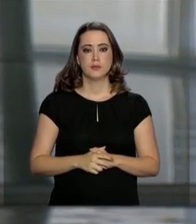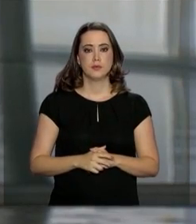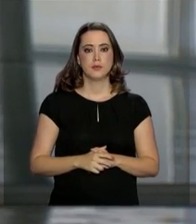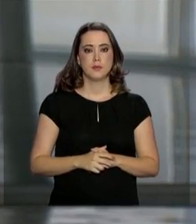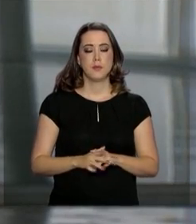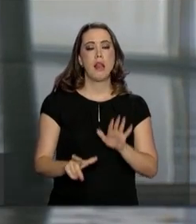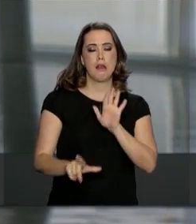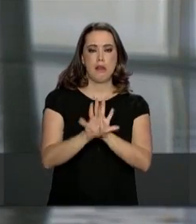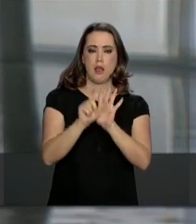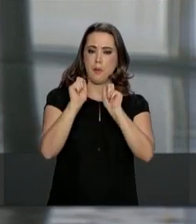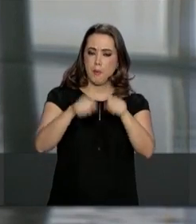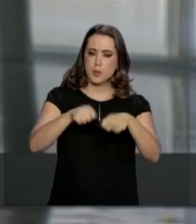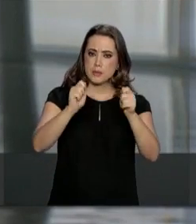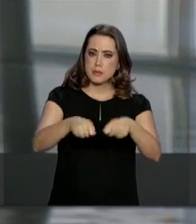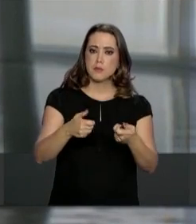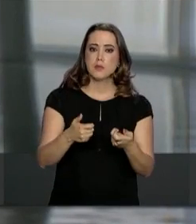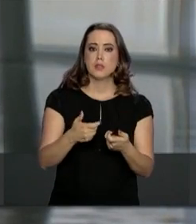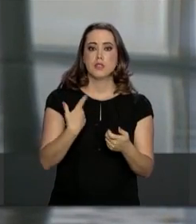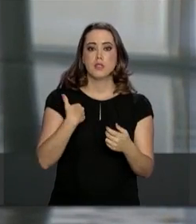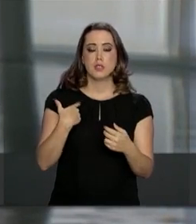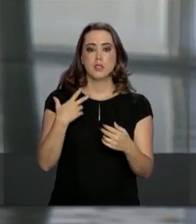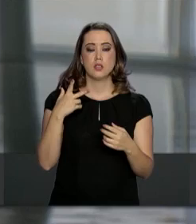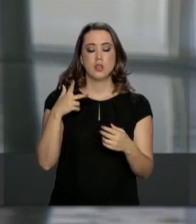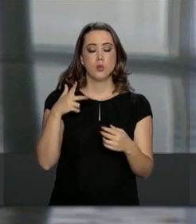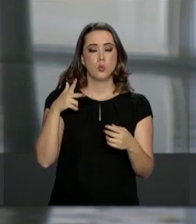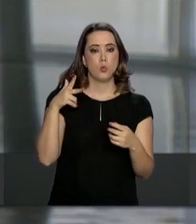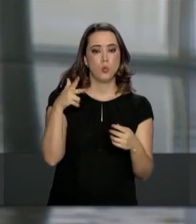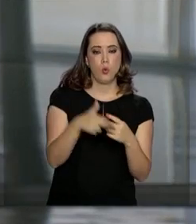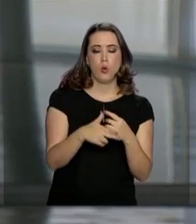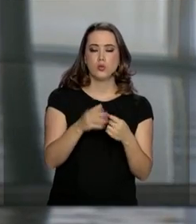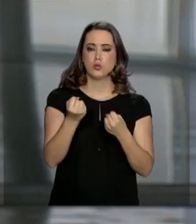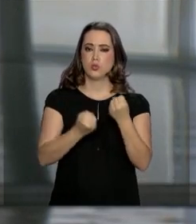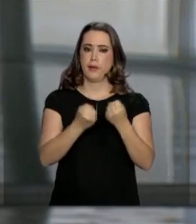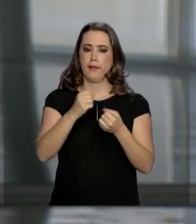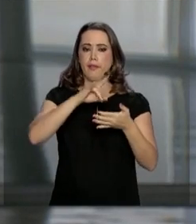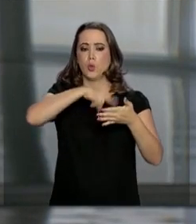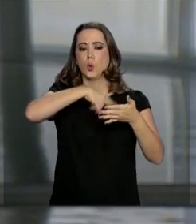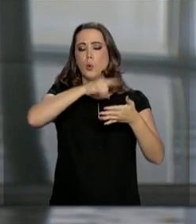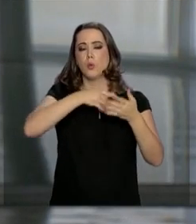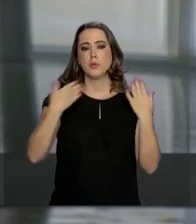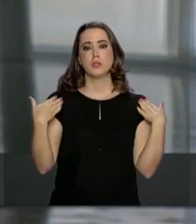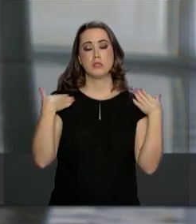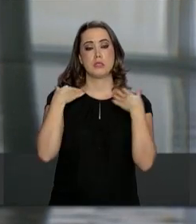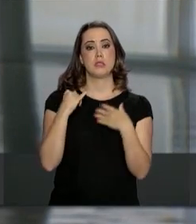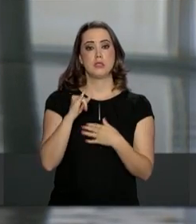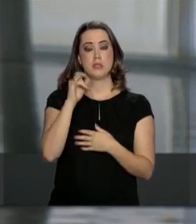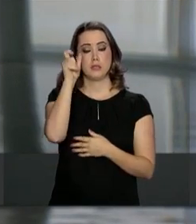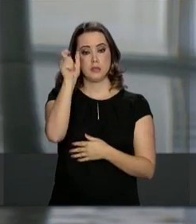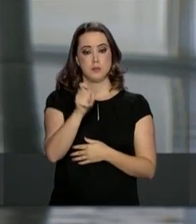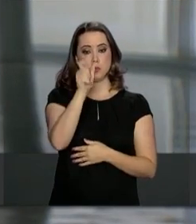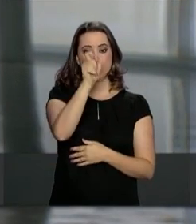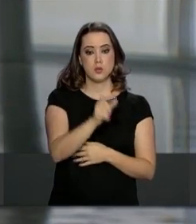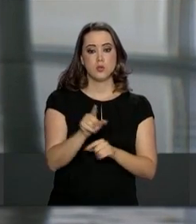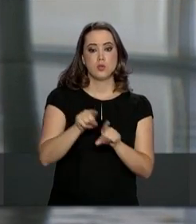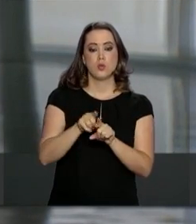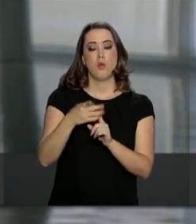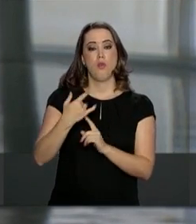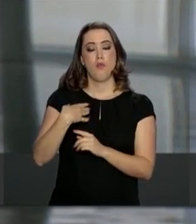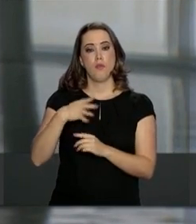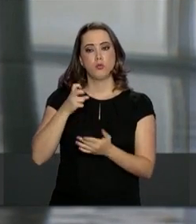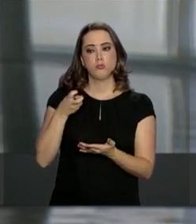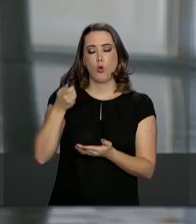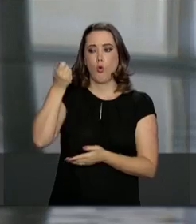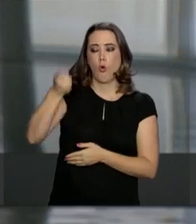permite a cassação da carteira de motorista, a CNH, para quem for condenado por cometer contrabando, receptação